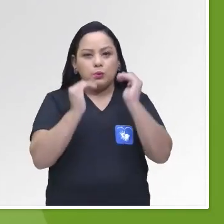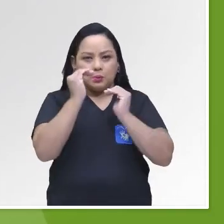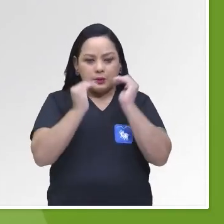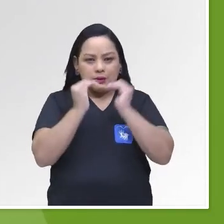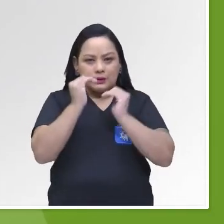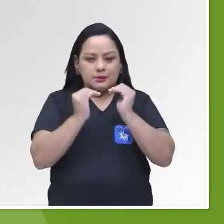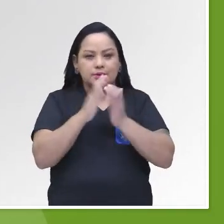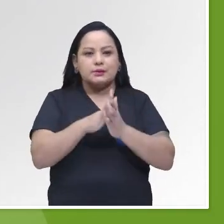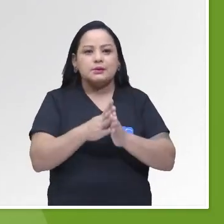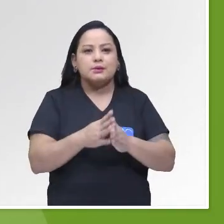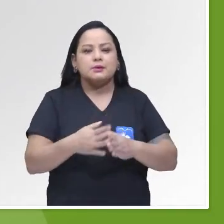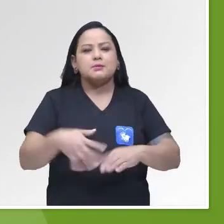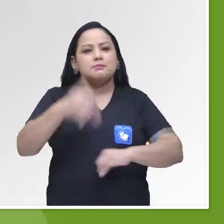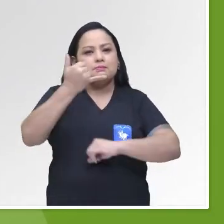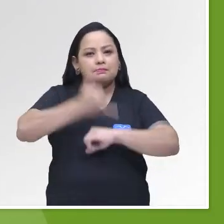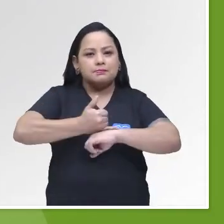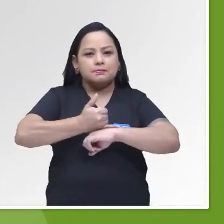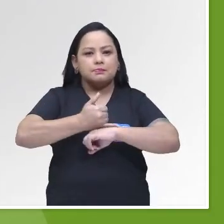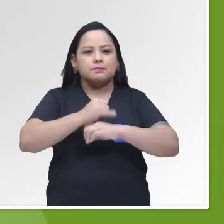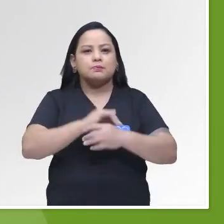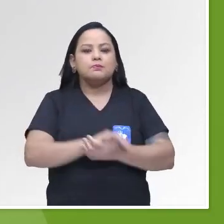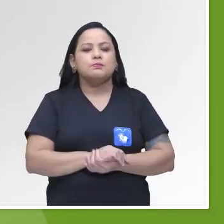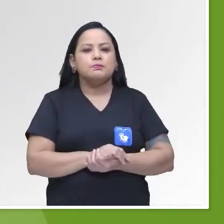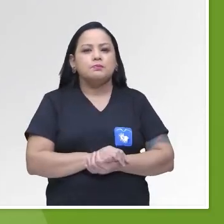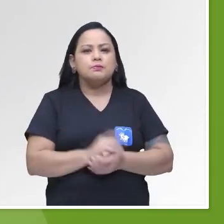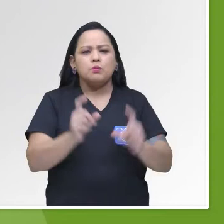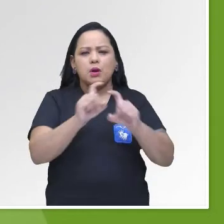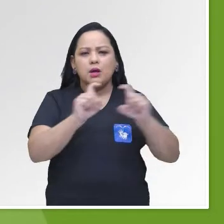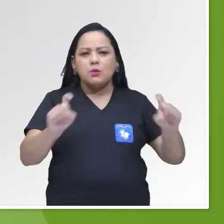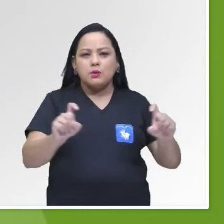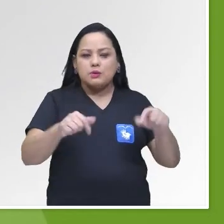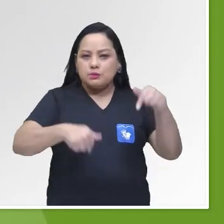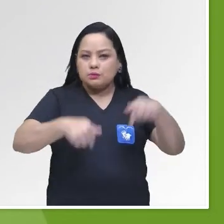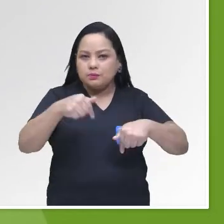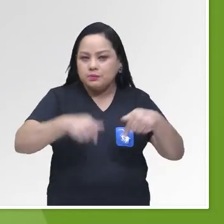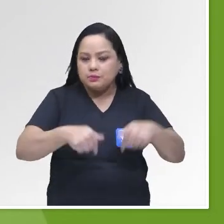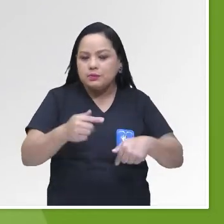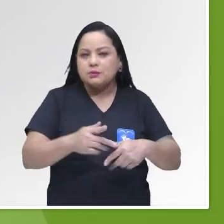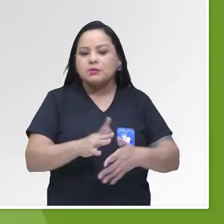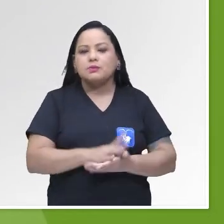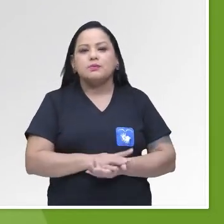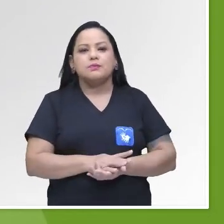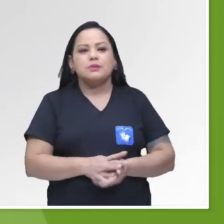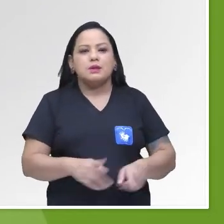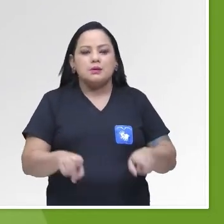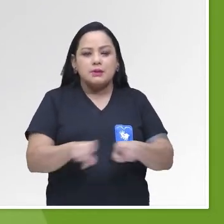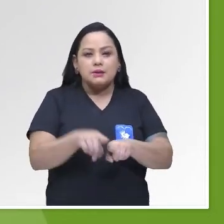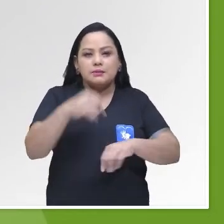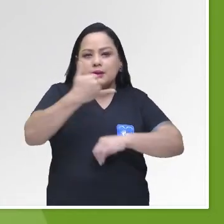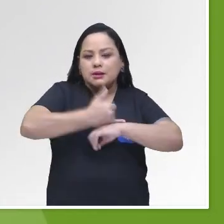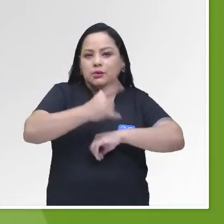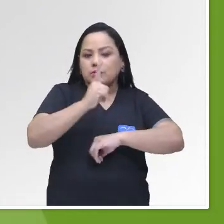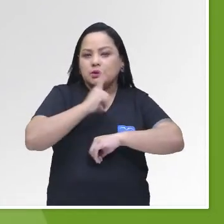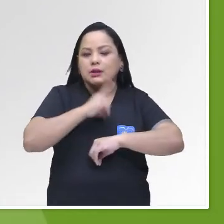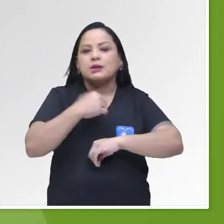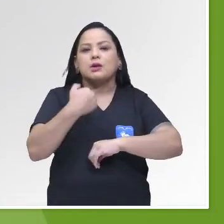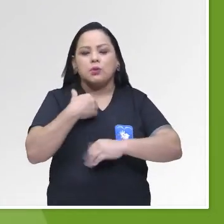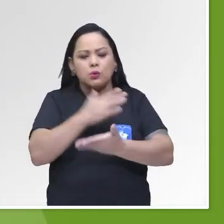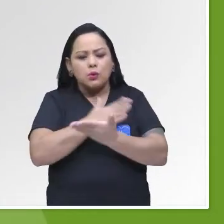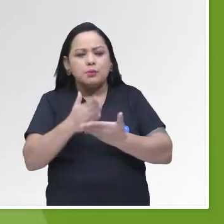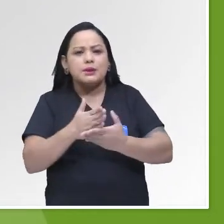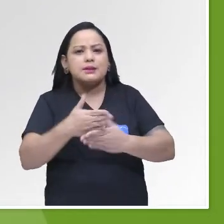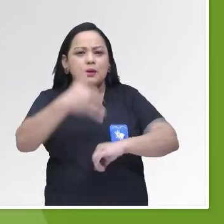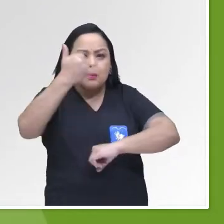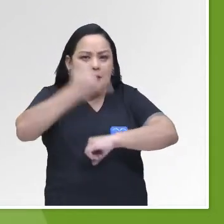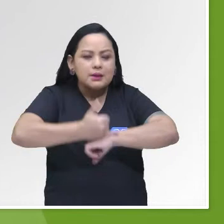balancear o metal. Eu tenho a minha equação química e eu tenho um metal, então eu vou começar por ele,